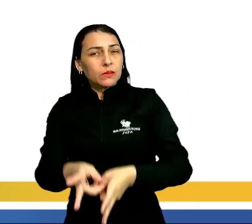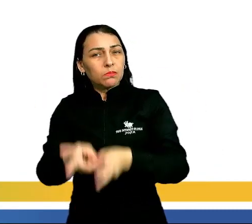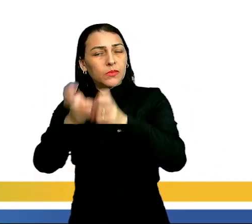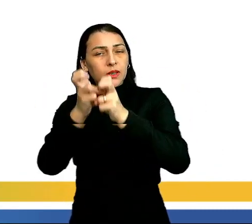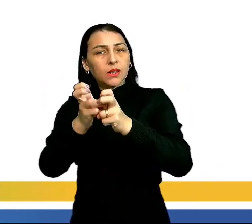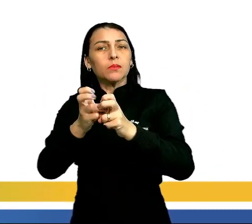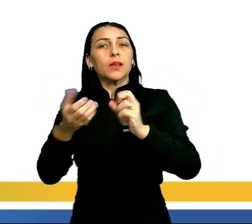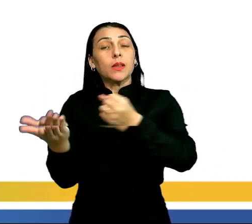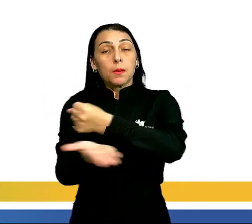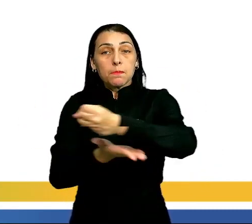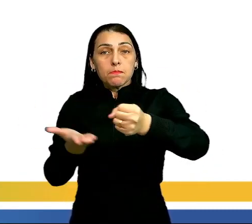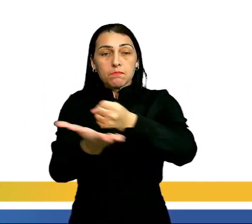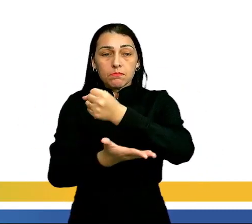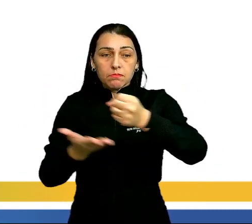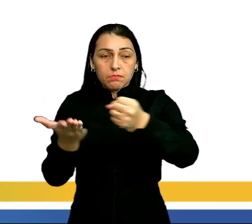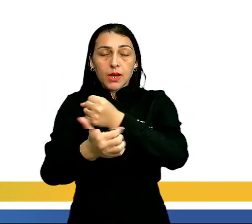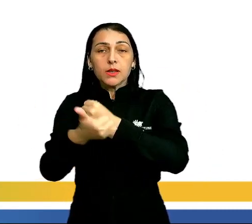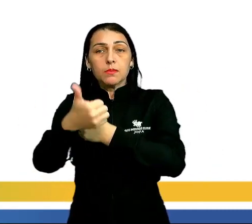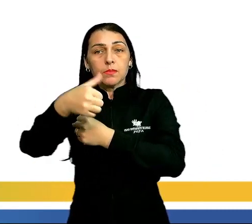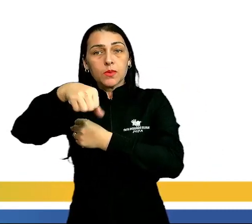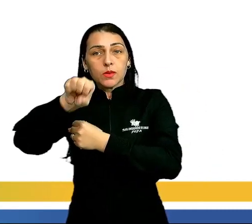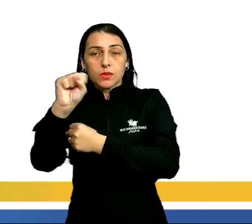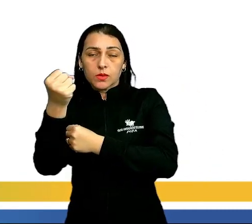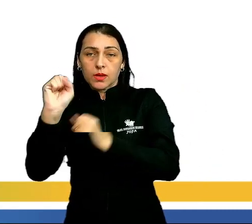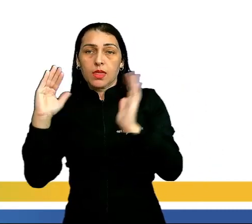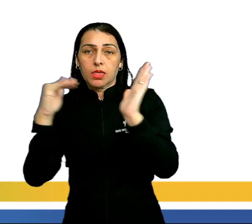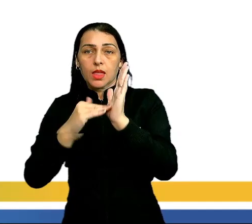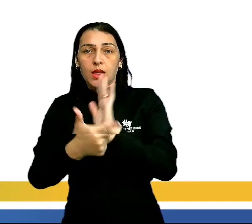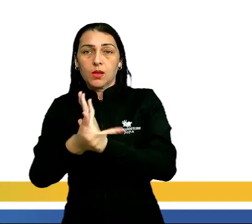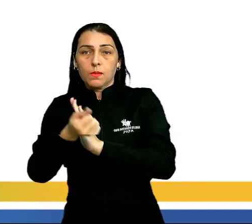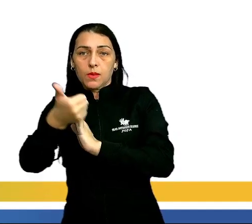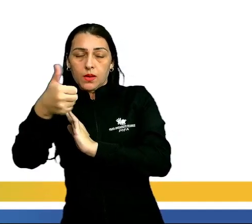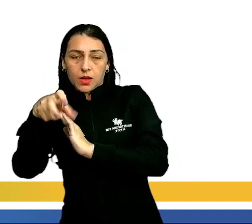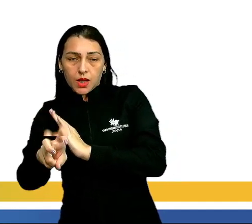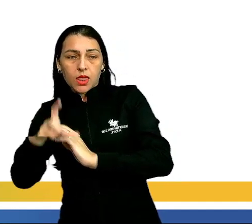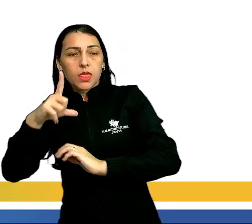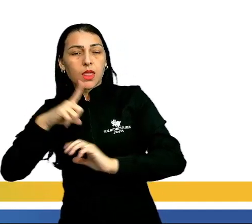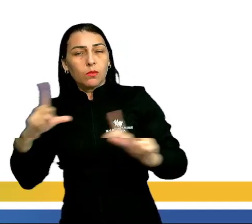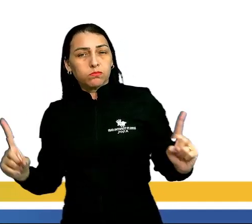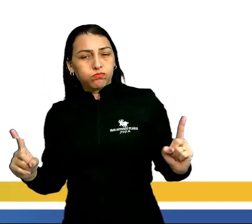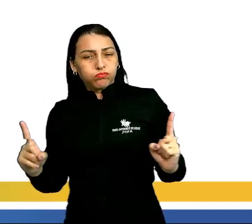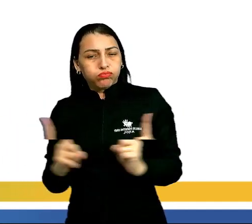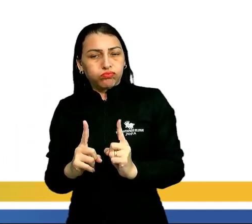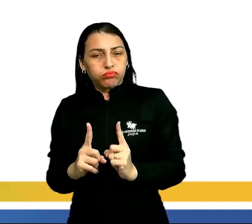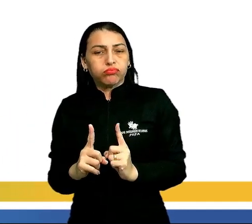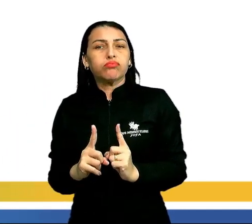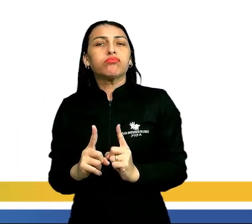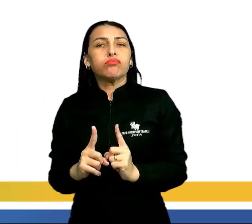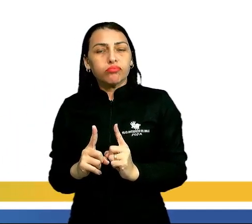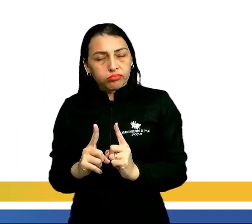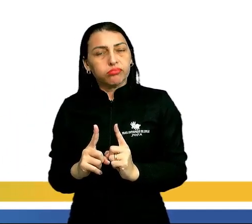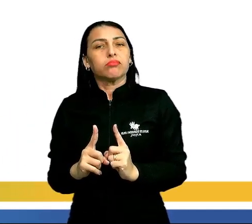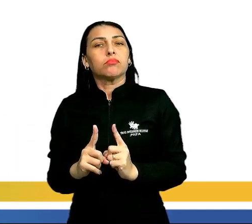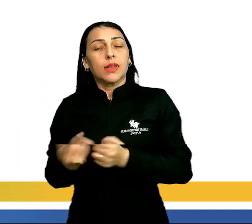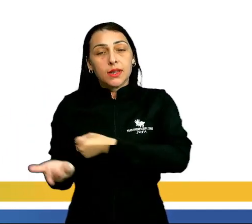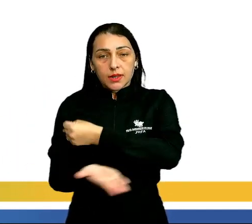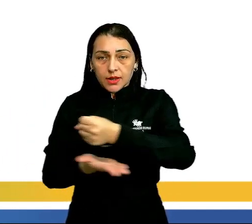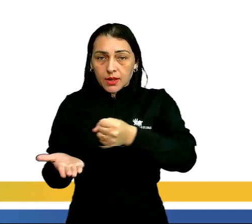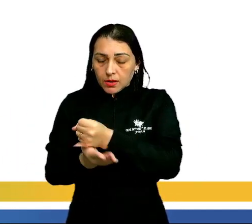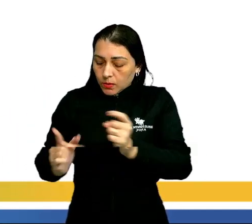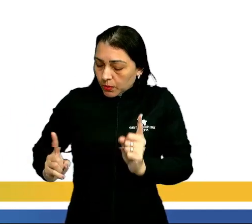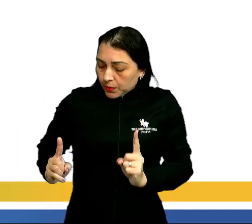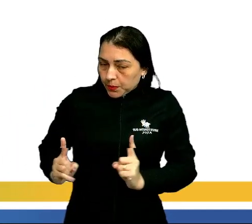percebe que essa base de 1980 para 2015 houve uma redução, ou seja, essa base